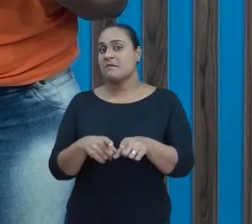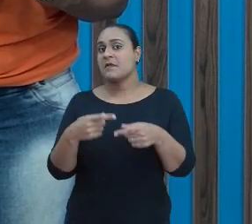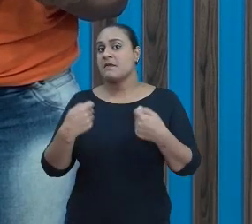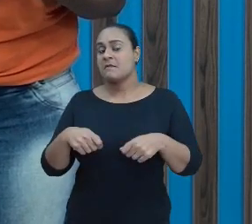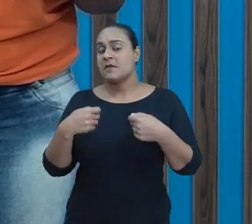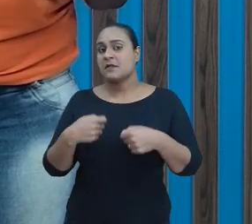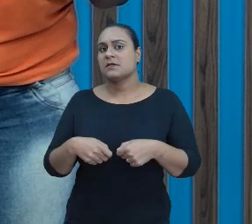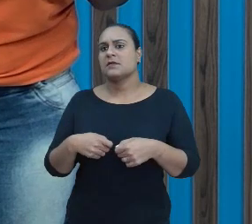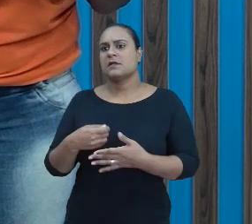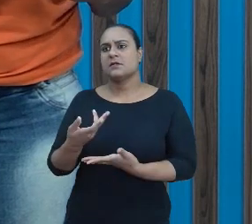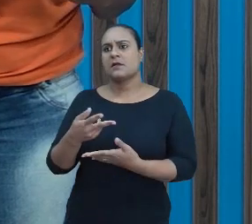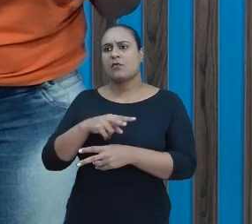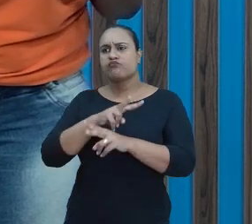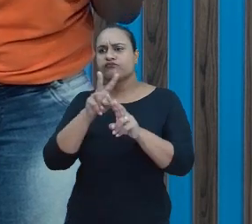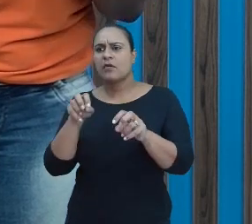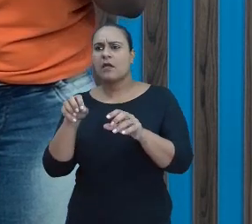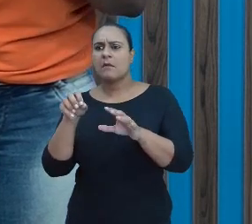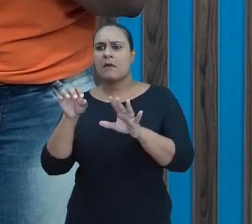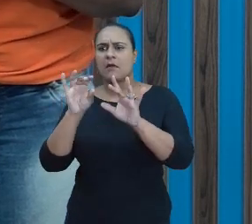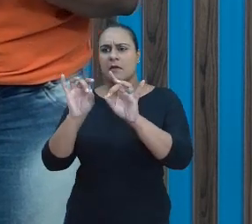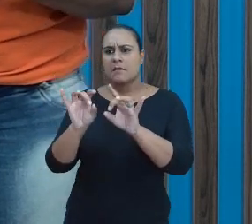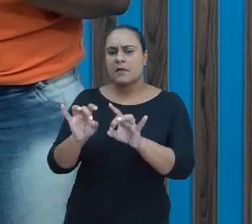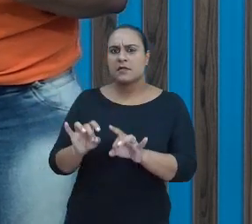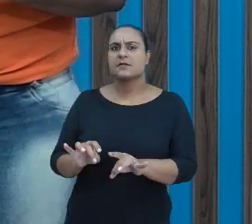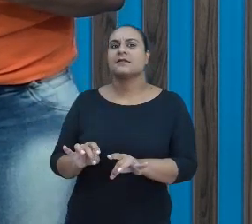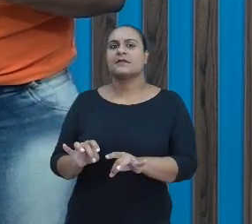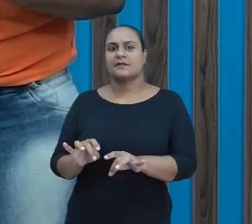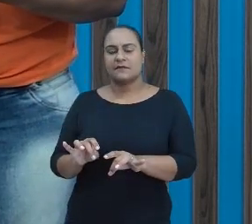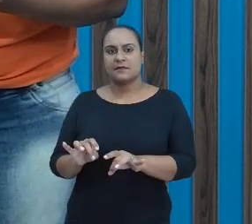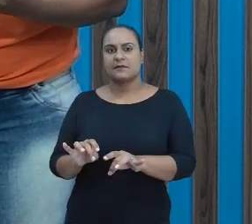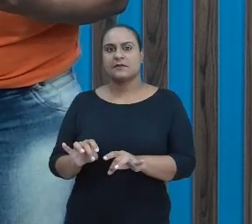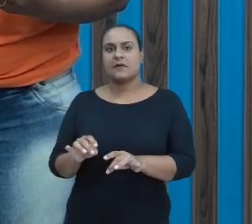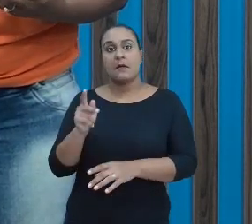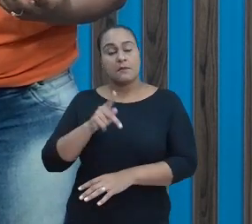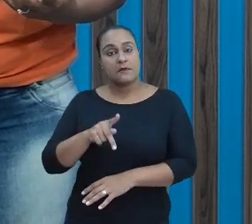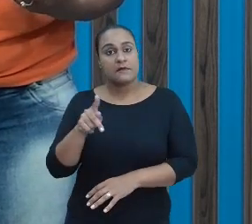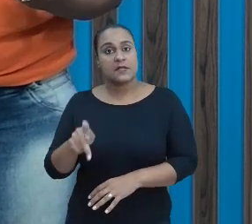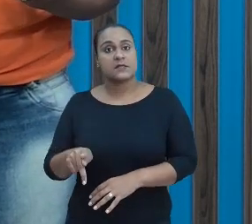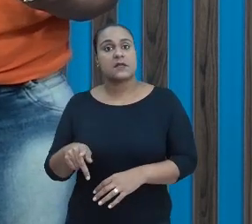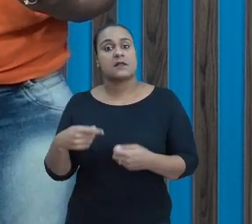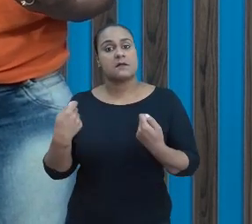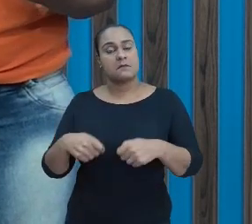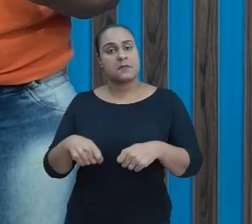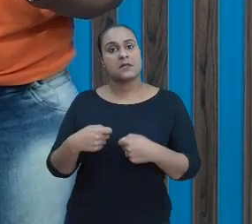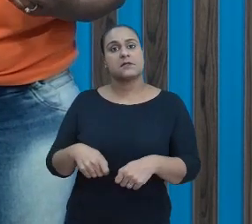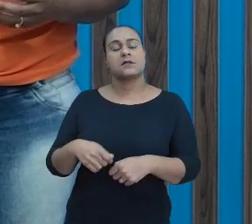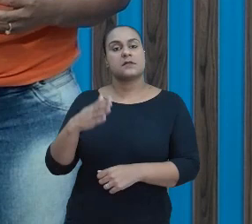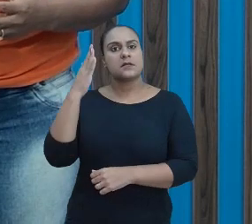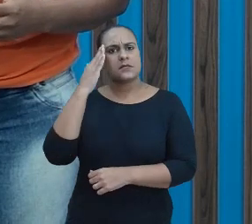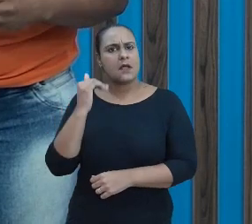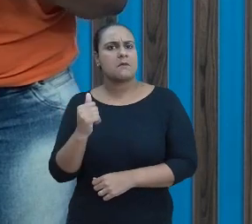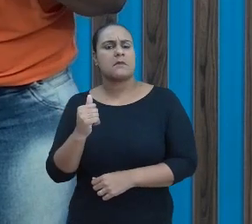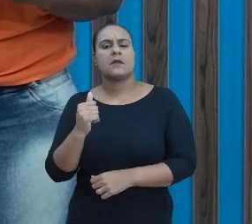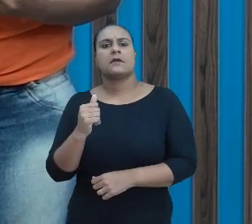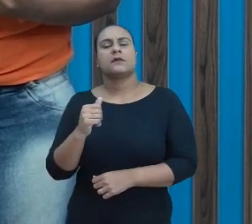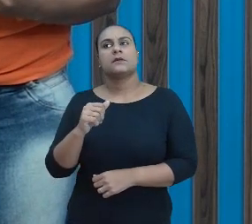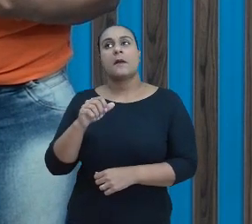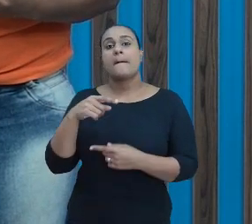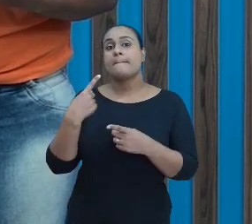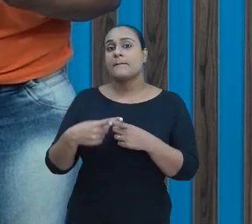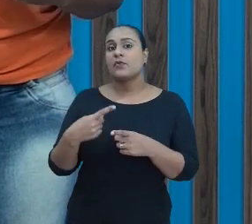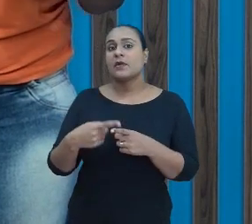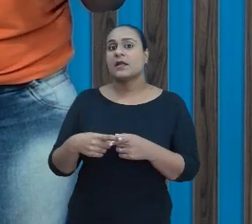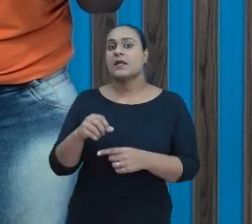algo específico que ela percebe, precisa levar para a escola. A professora precisa ter conhecimento, porque enquanto mais